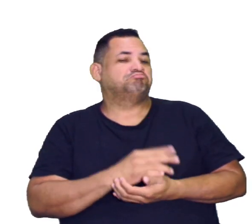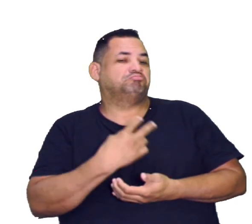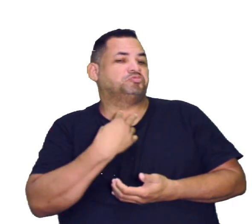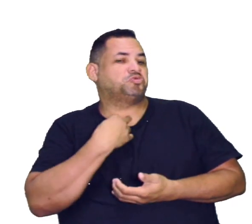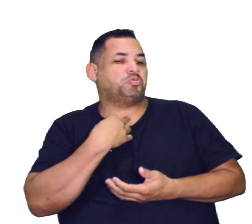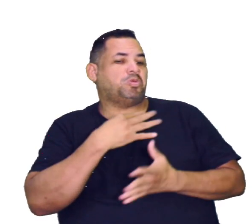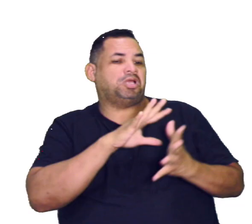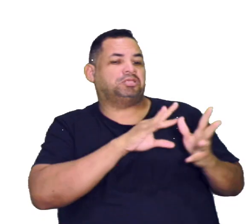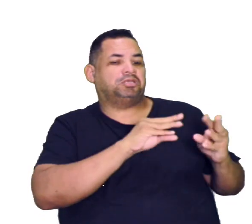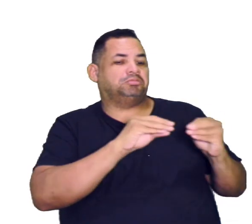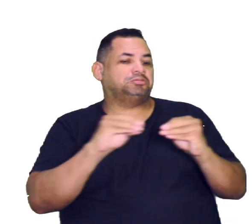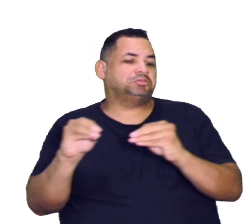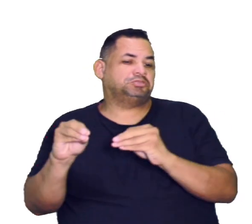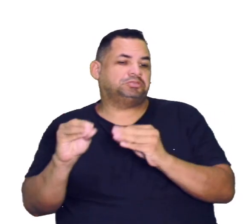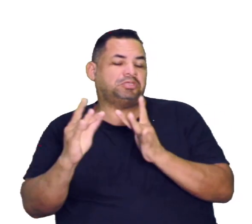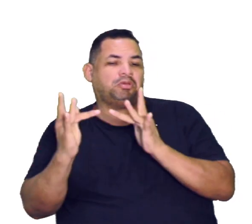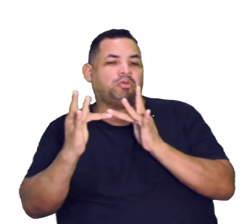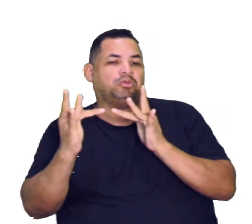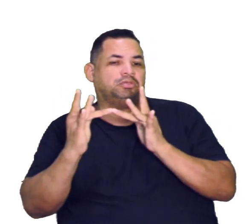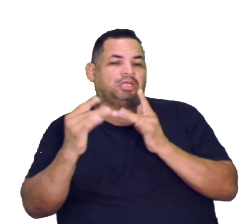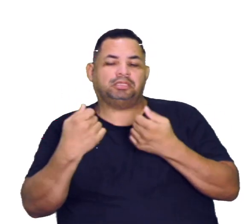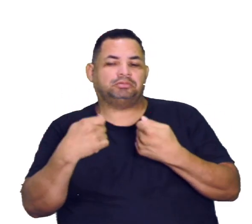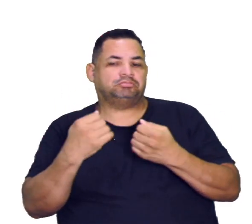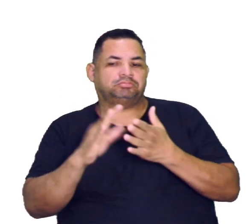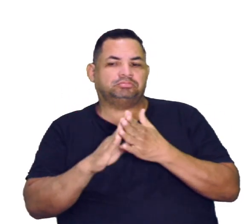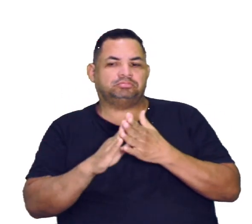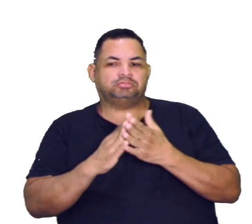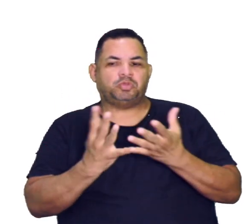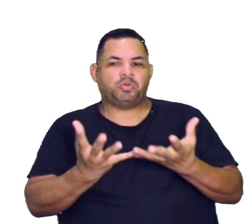são transmissíveis.